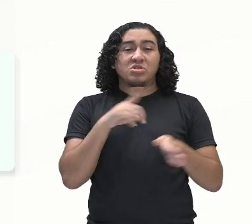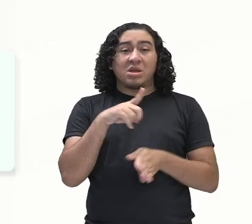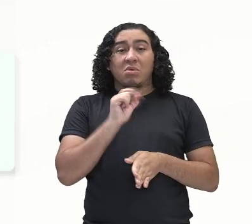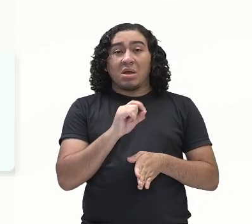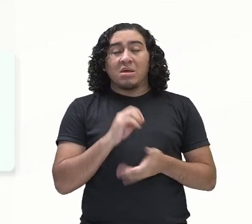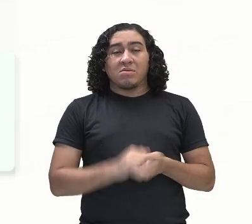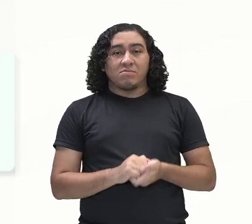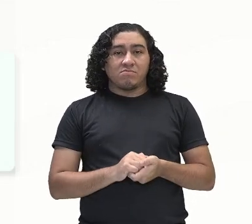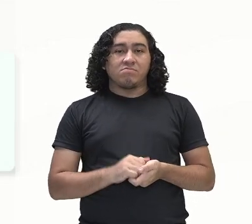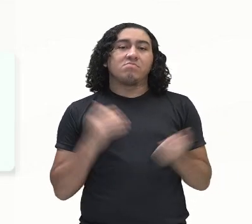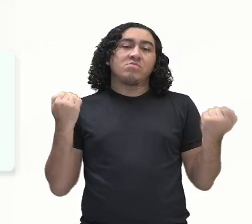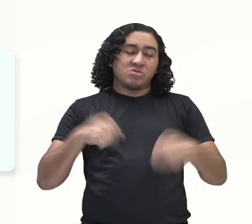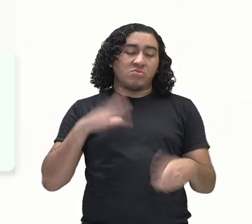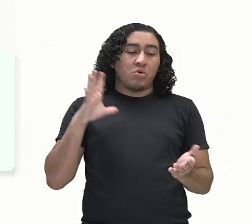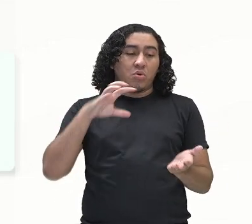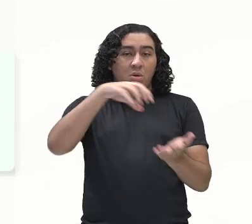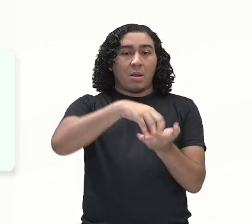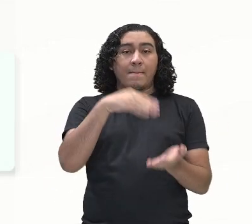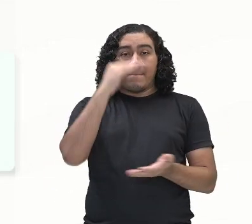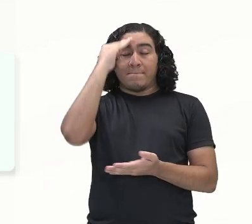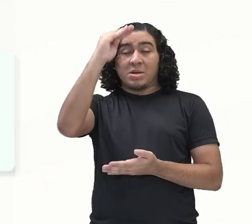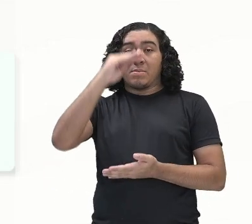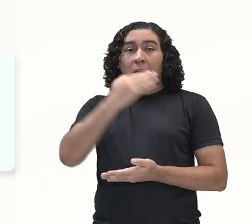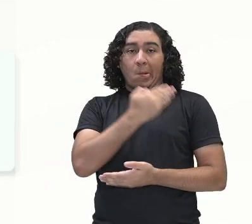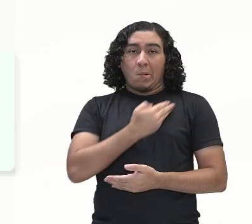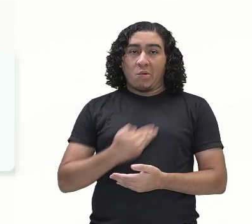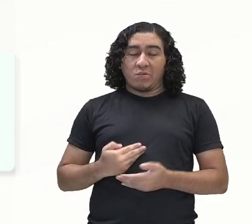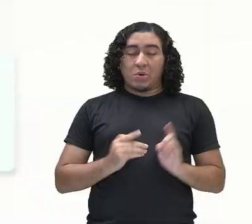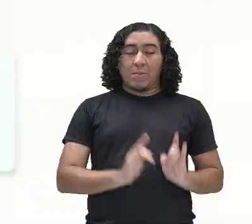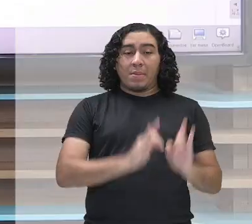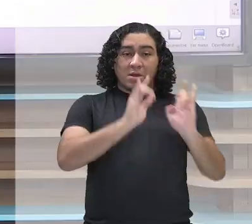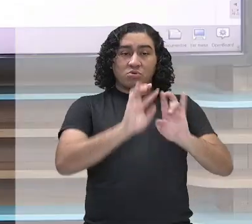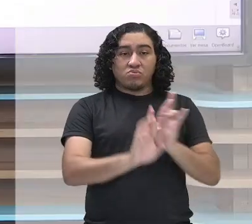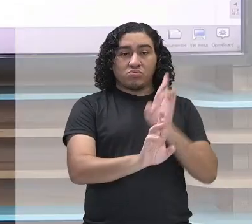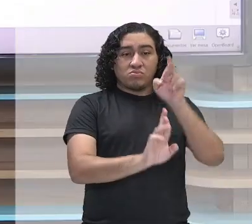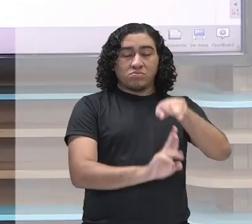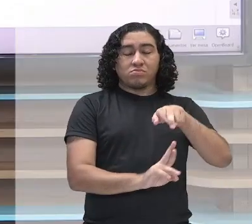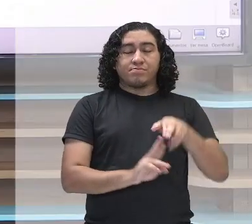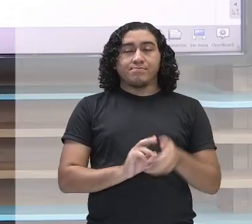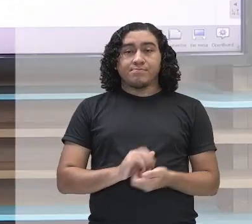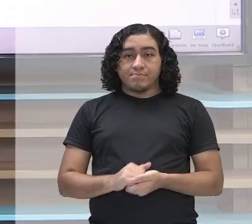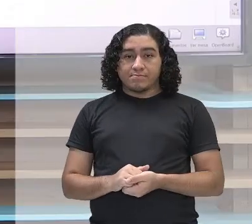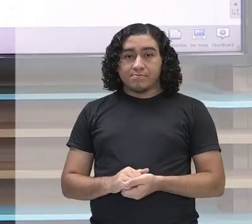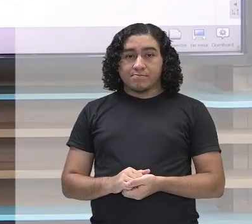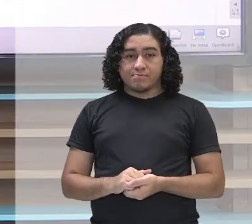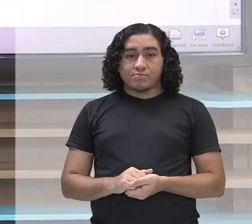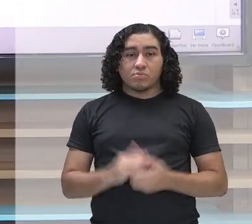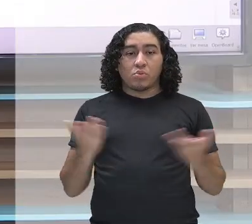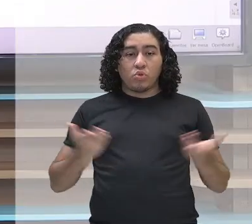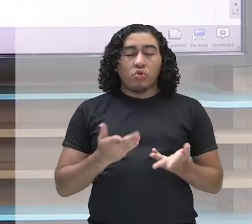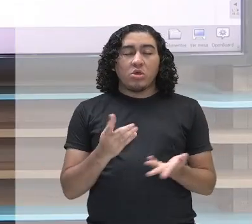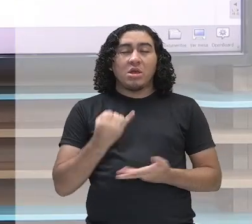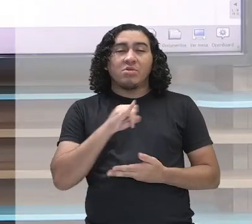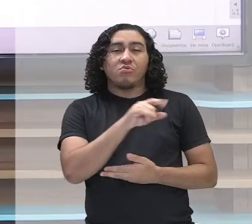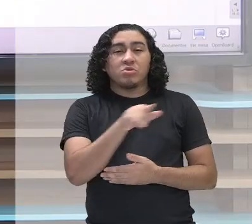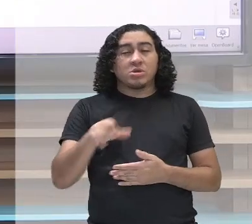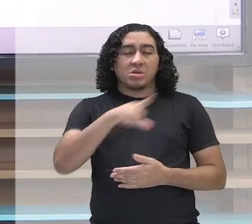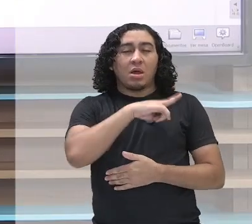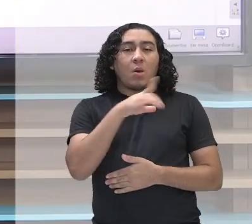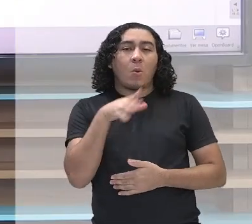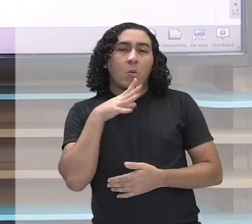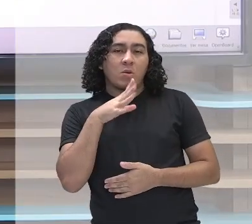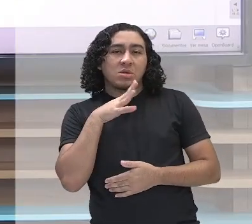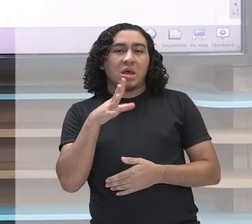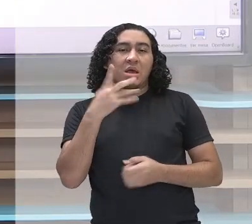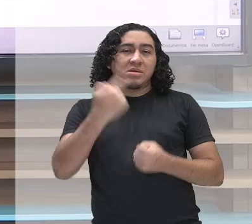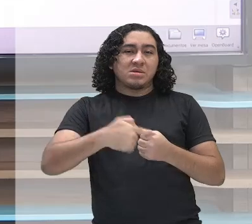de sede do governo, tá bom? E atualmente a gente tem aí, caso você venha conhecer